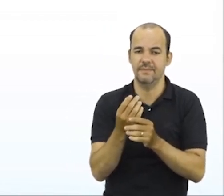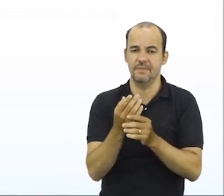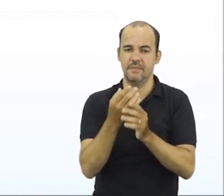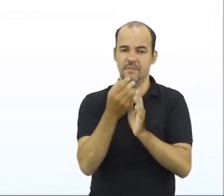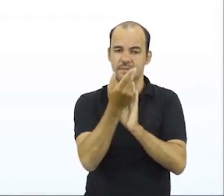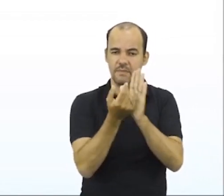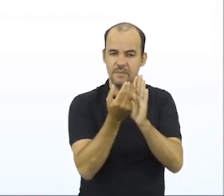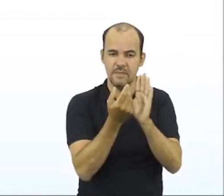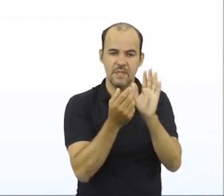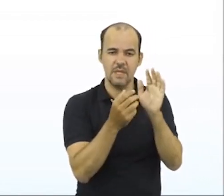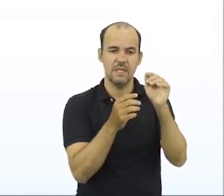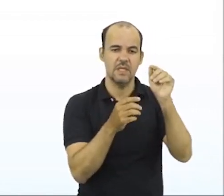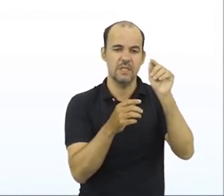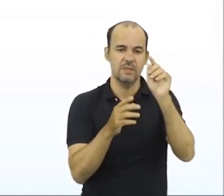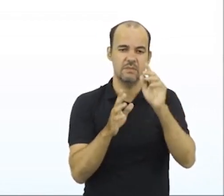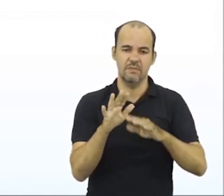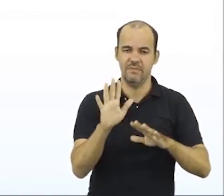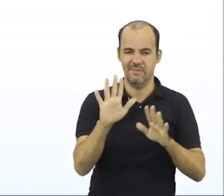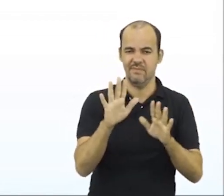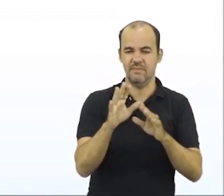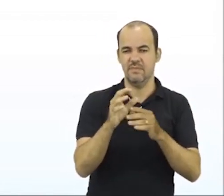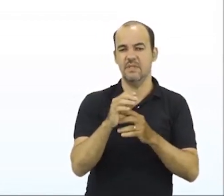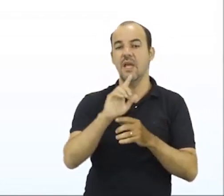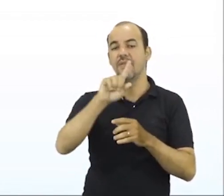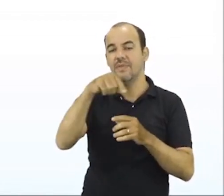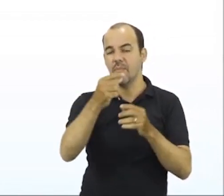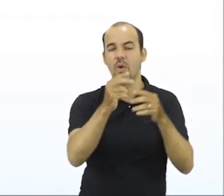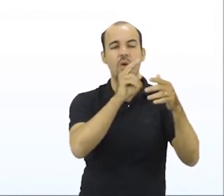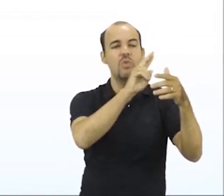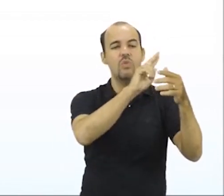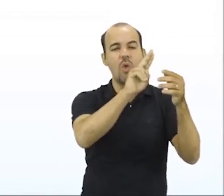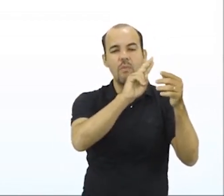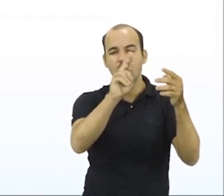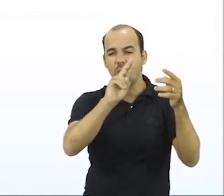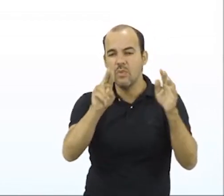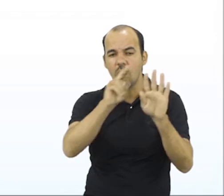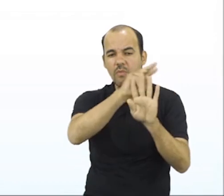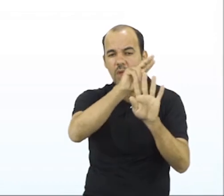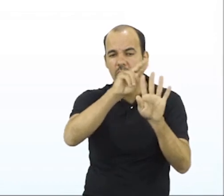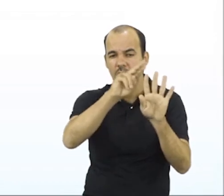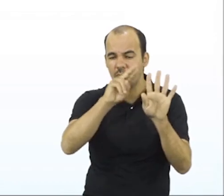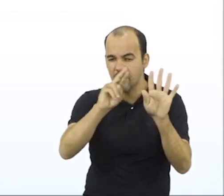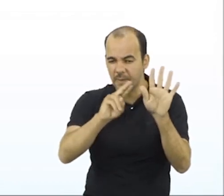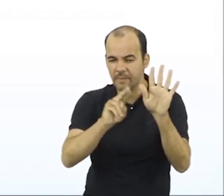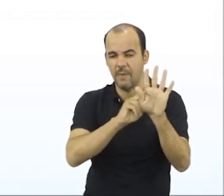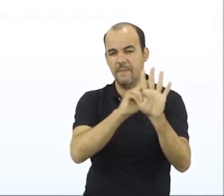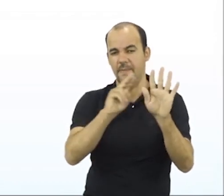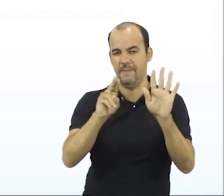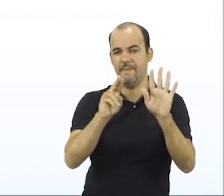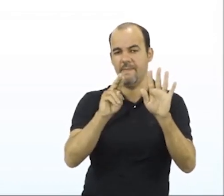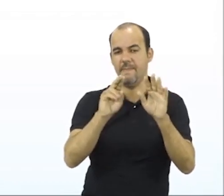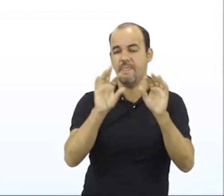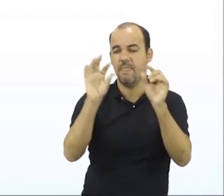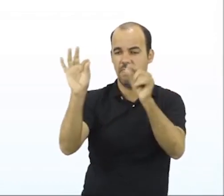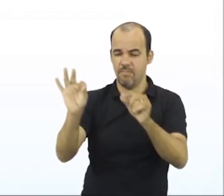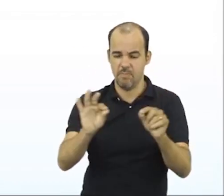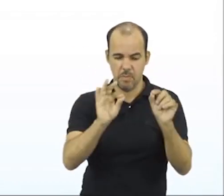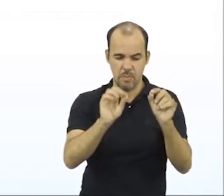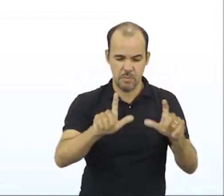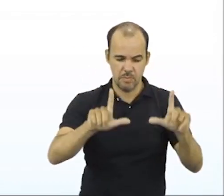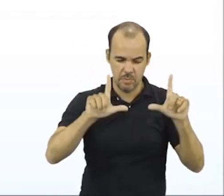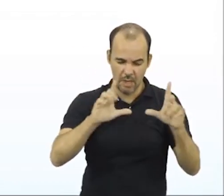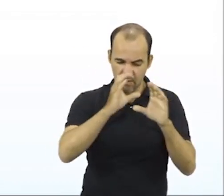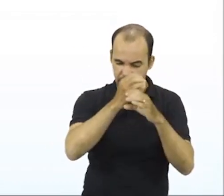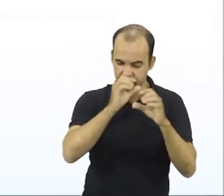assim. Não se preocupe não que eu vou dar nome a tudo, tá? Aqui tudo tem nome. Qual é a ideia? Quando você pegar essa composição,